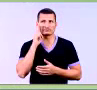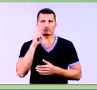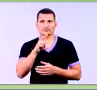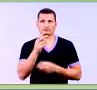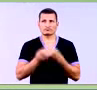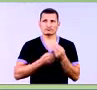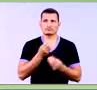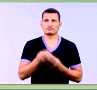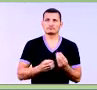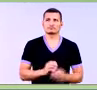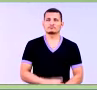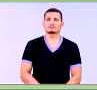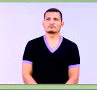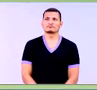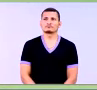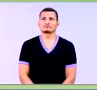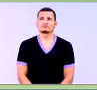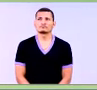funciona.